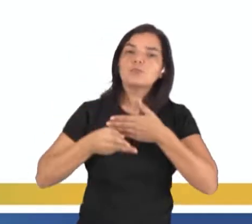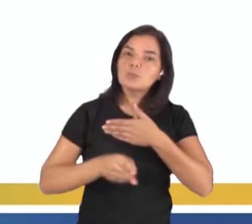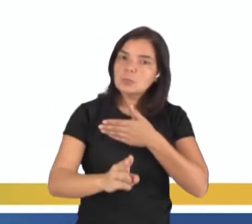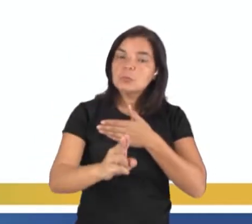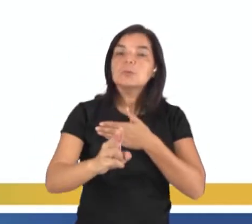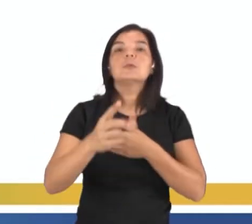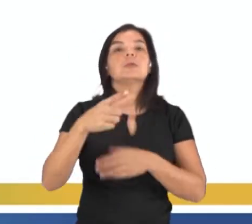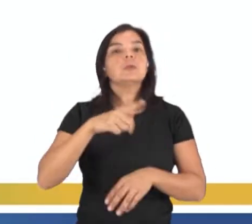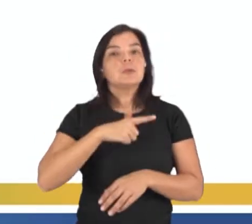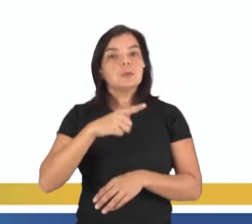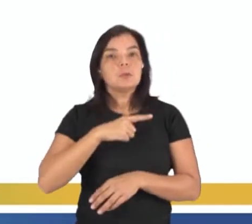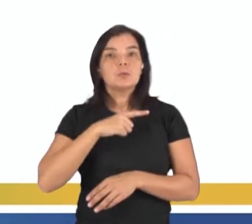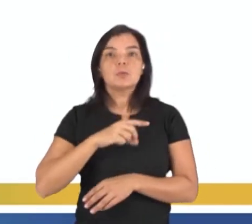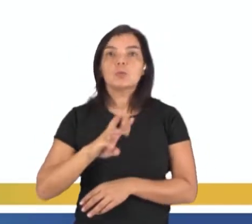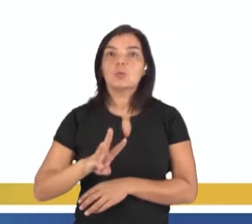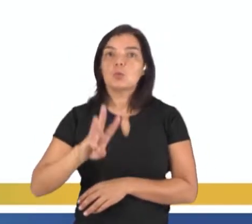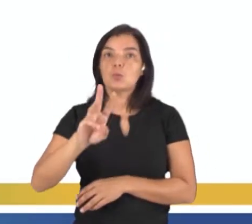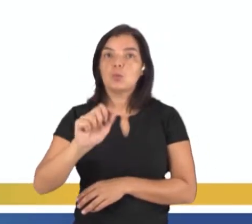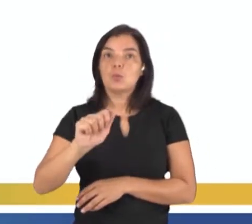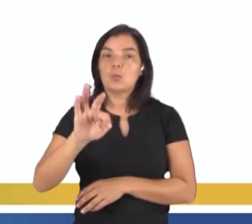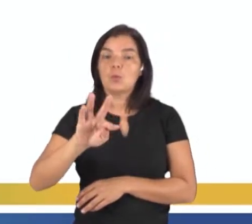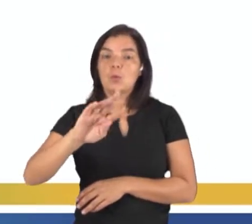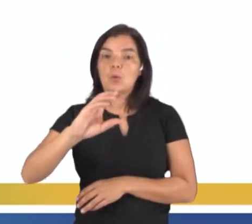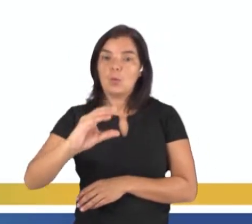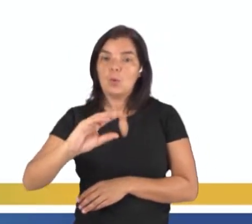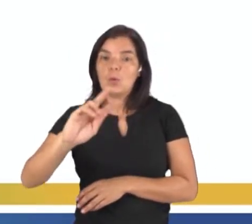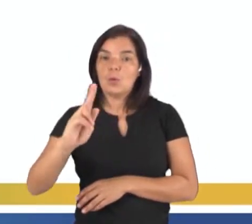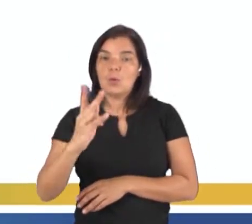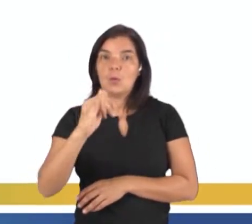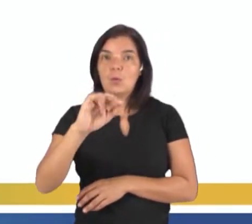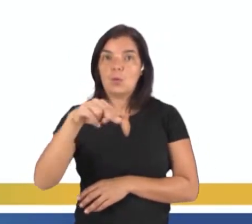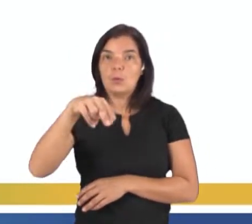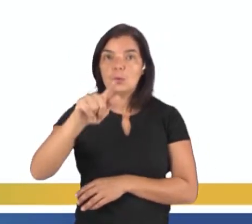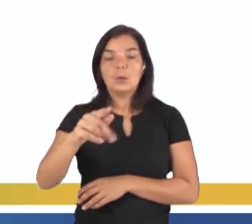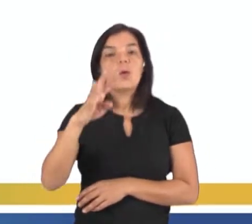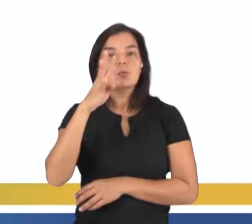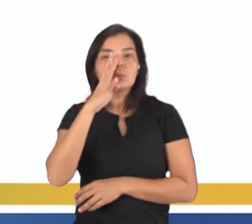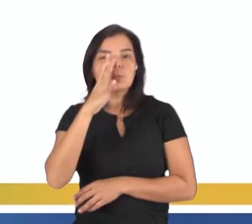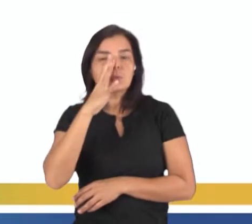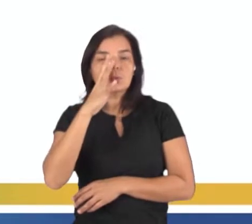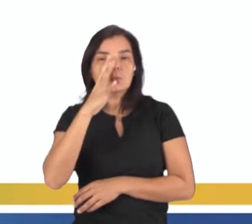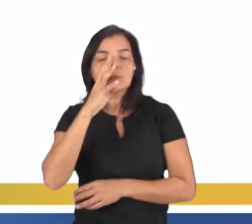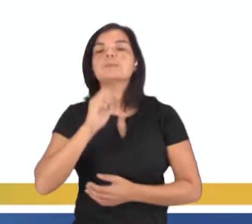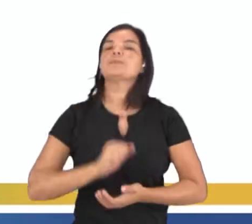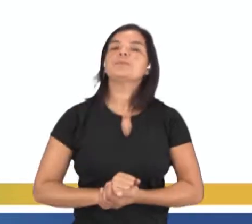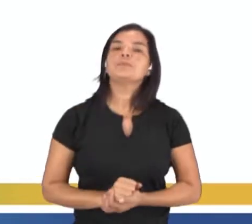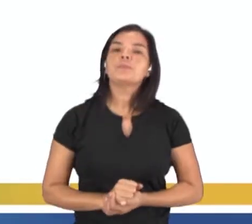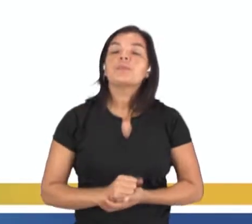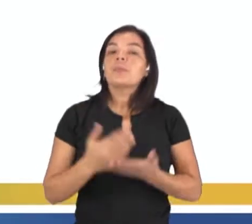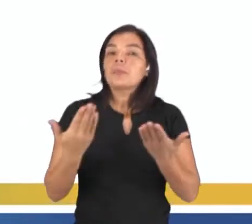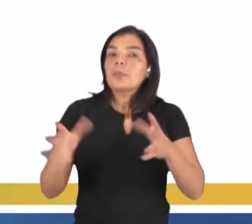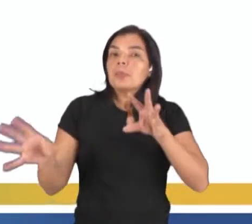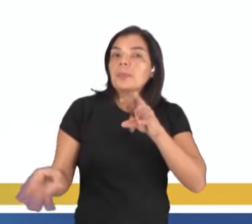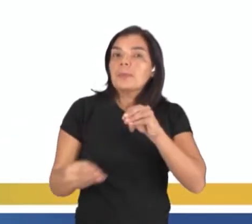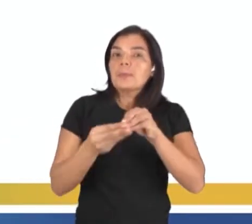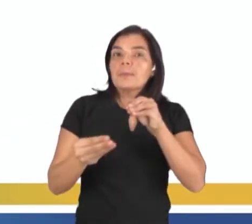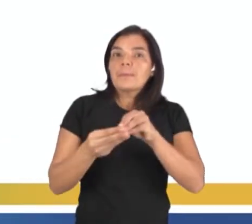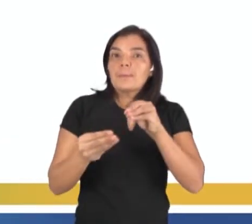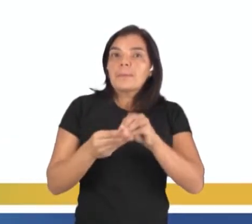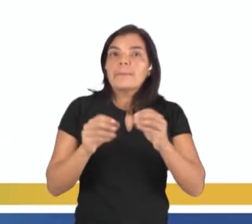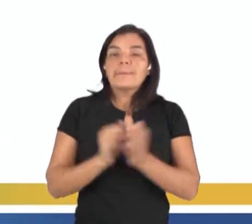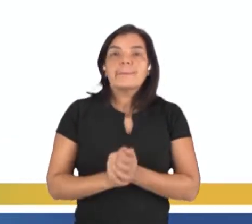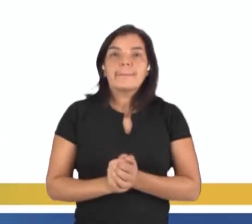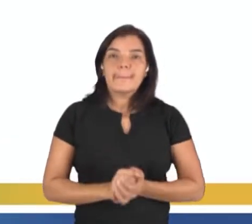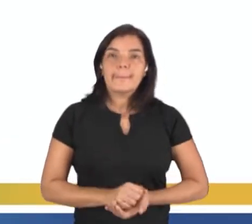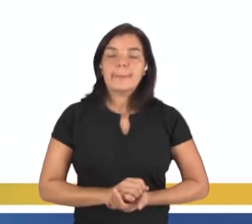progressão. Então, watching. A gente tem um verbo watch, que é assistir, mais o ing no final. E o complemento, a